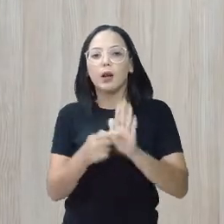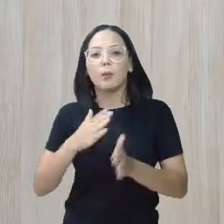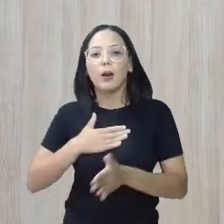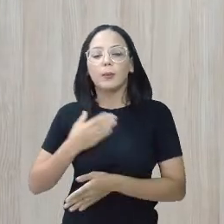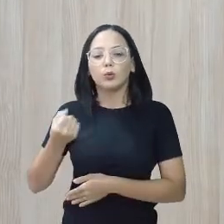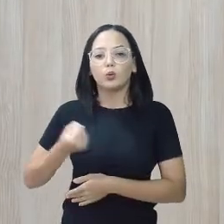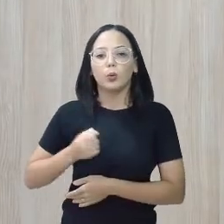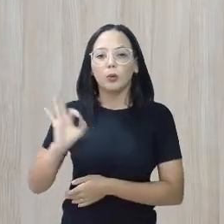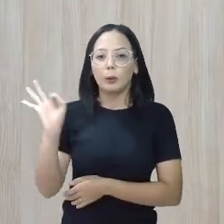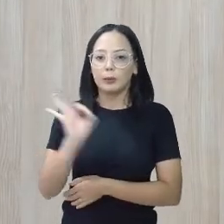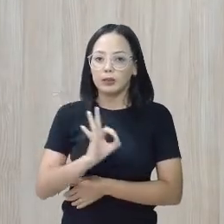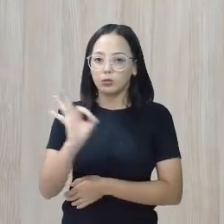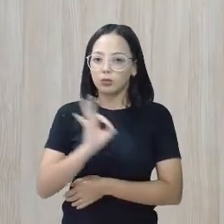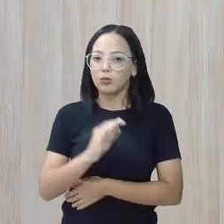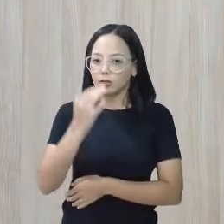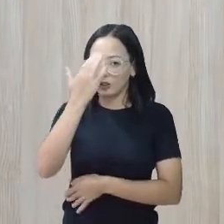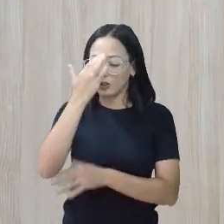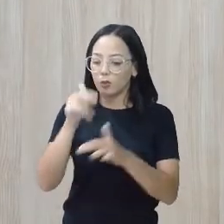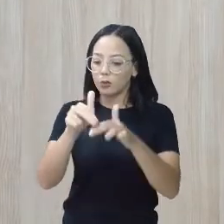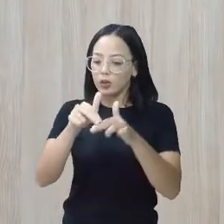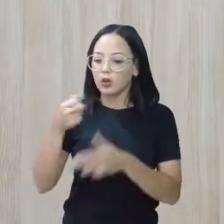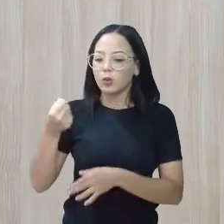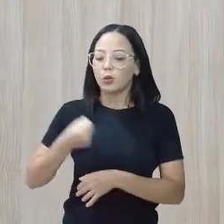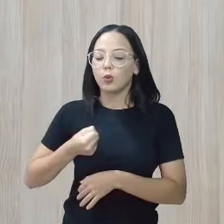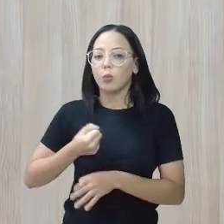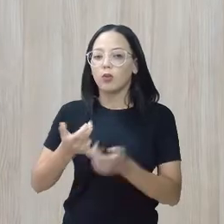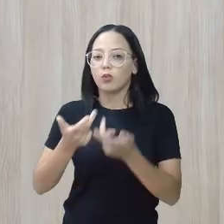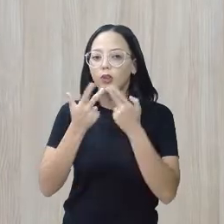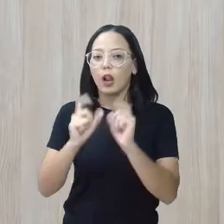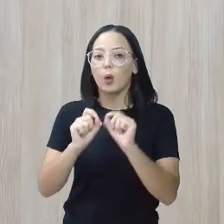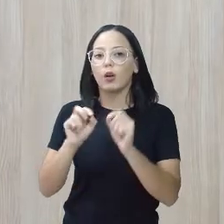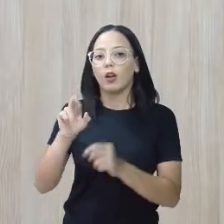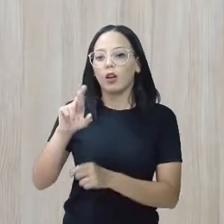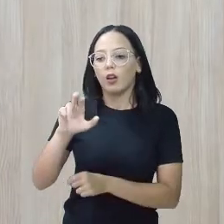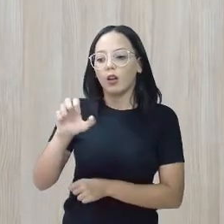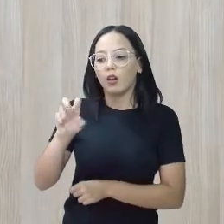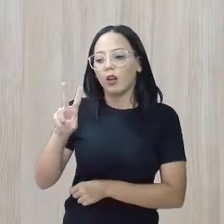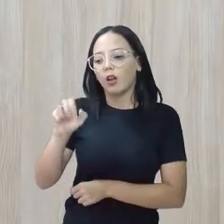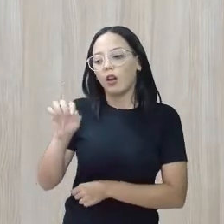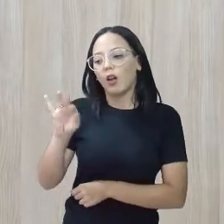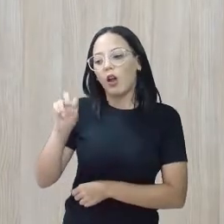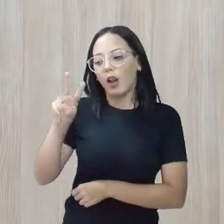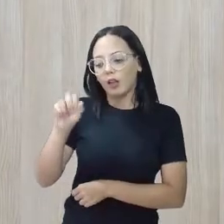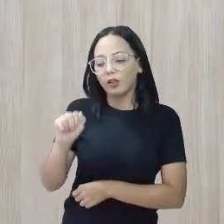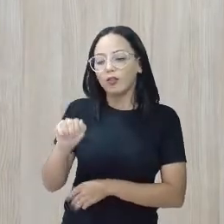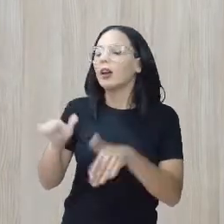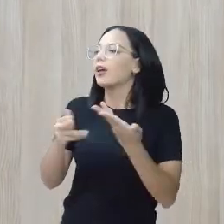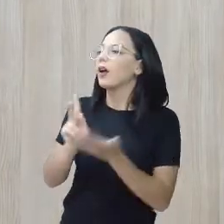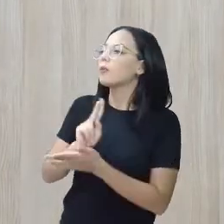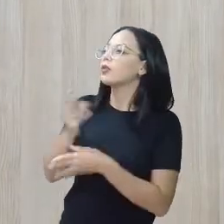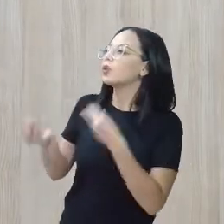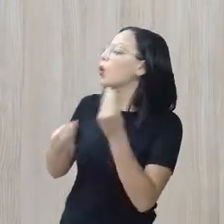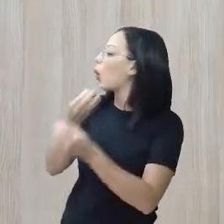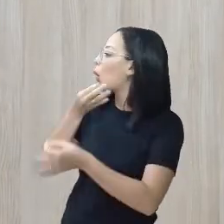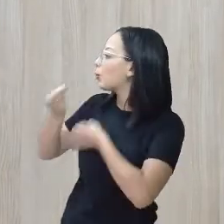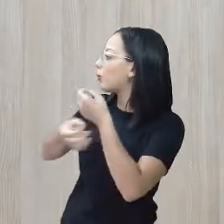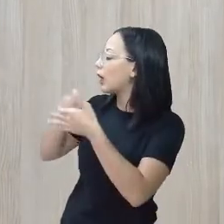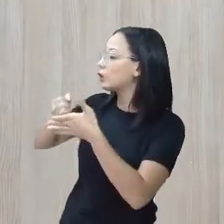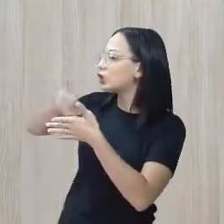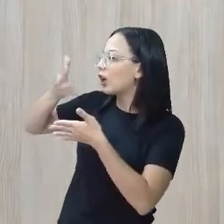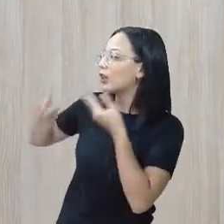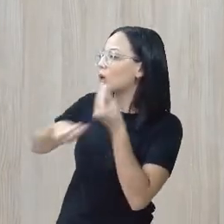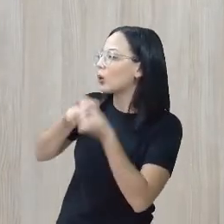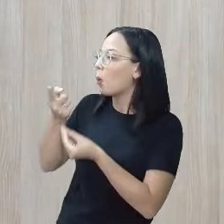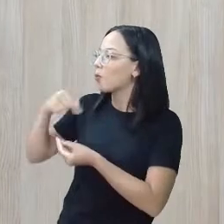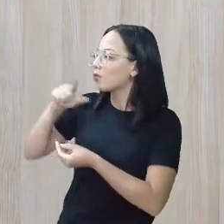valor percentual. Esse valor é chamado de frequência relativa, beleza? E aí, professor Heleno, como é que a gente está aí com essa movimentação?